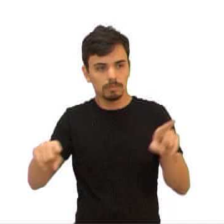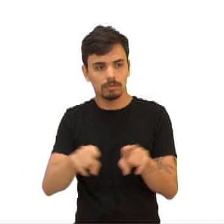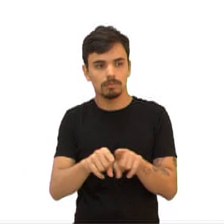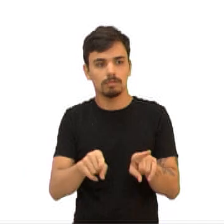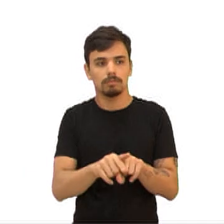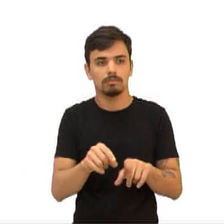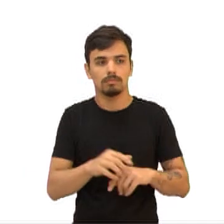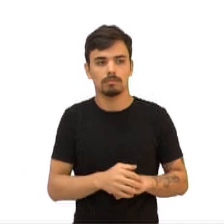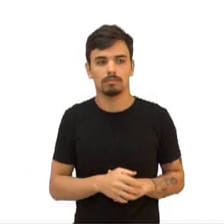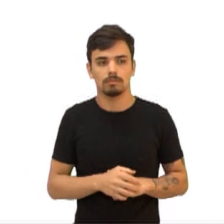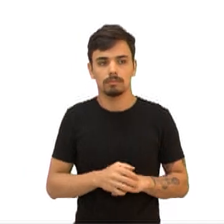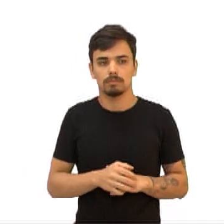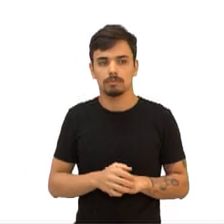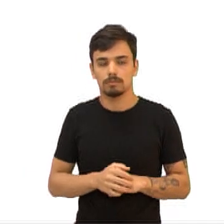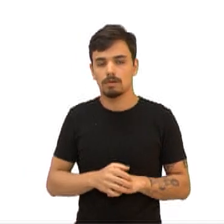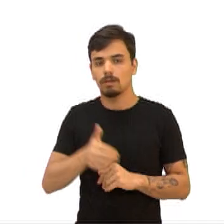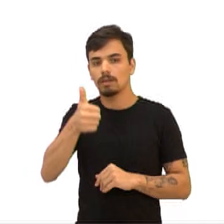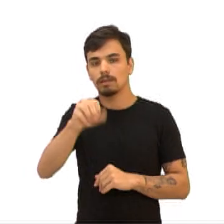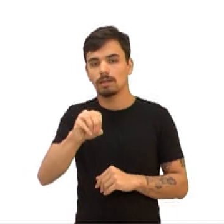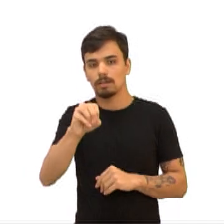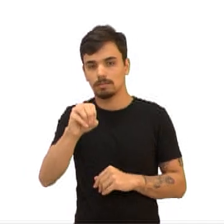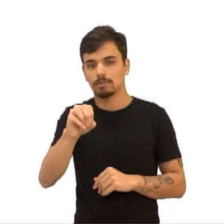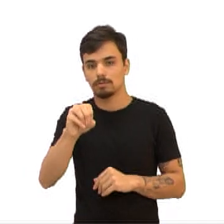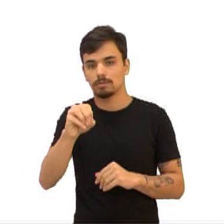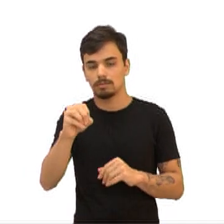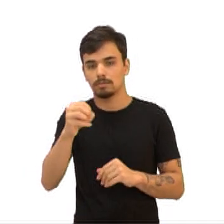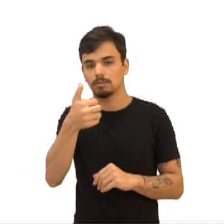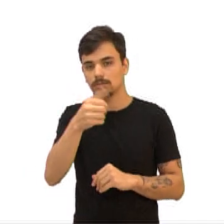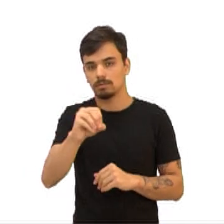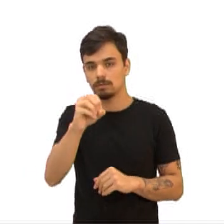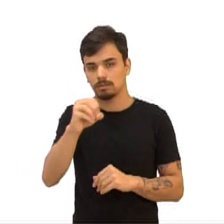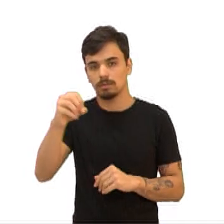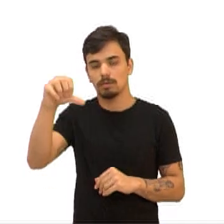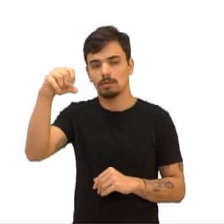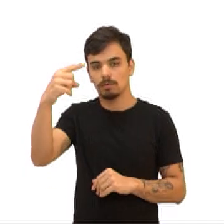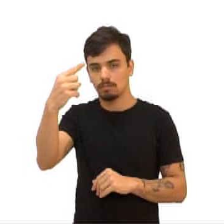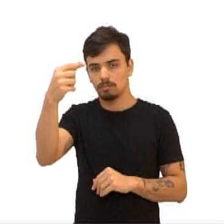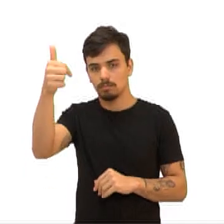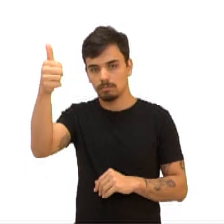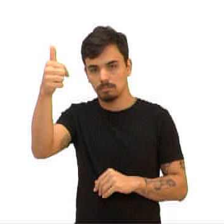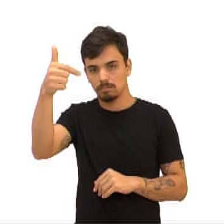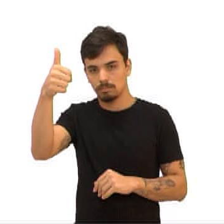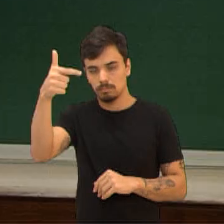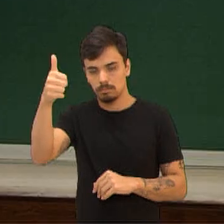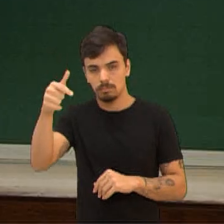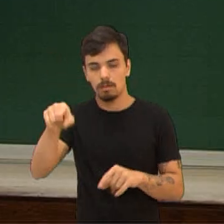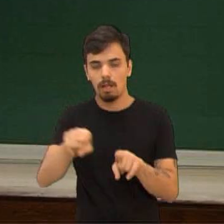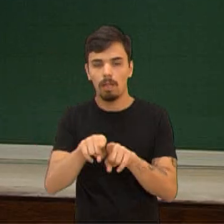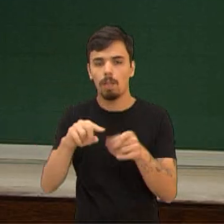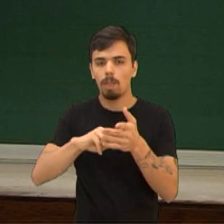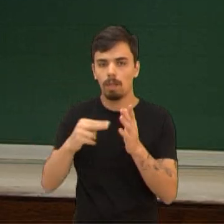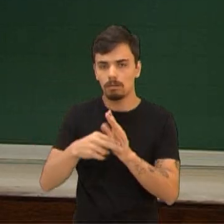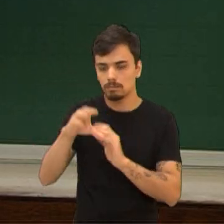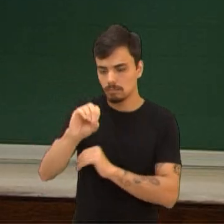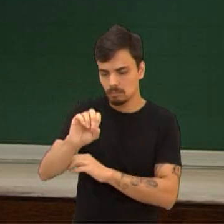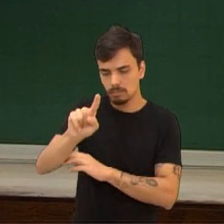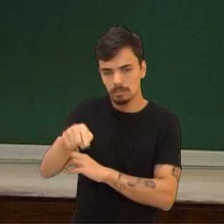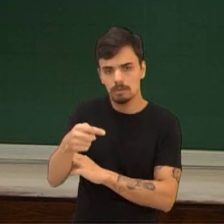picofarad, 10 elevado a menos 12, 10 elevado a 12 significa